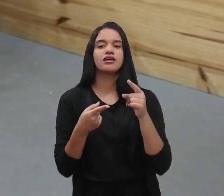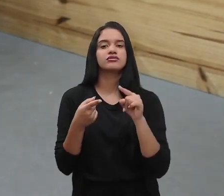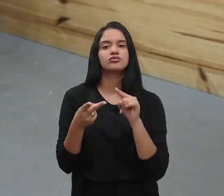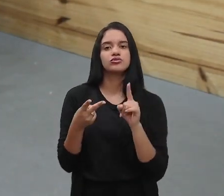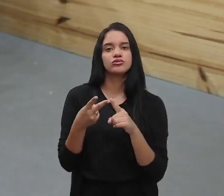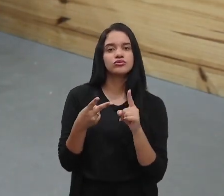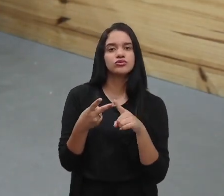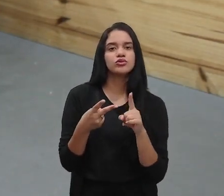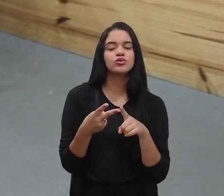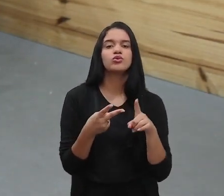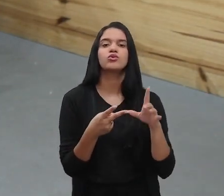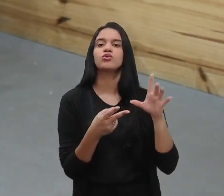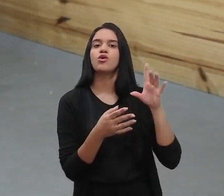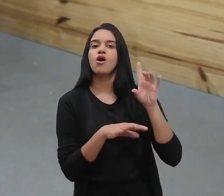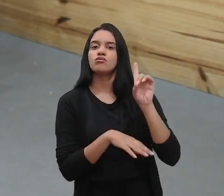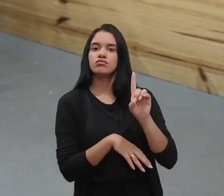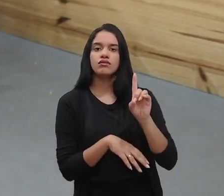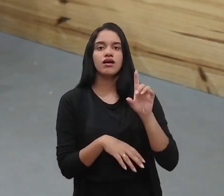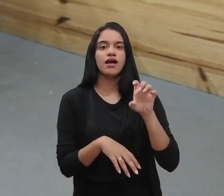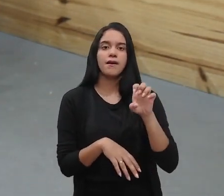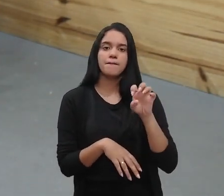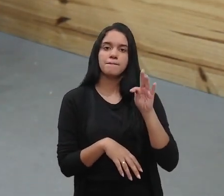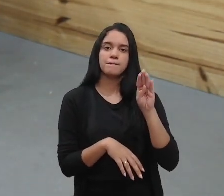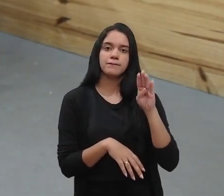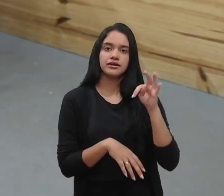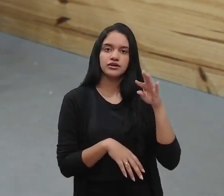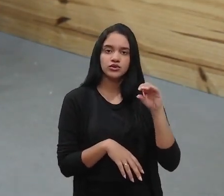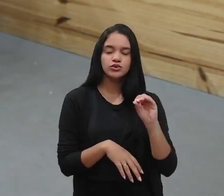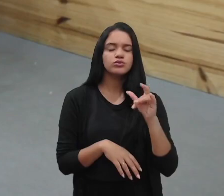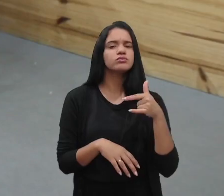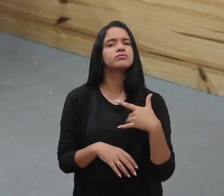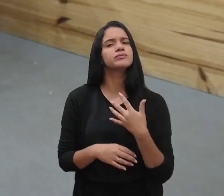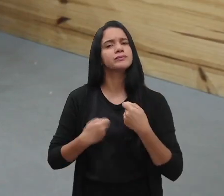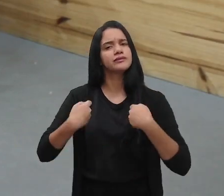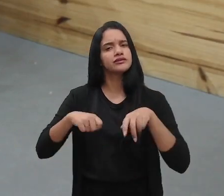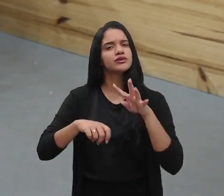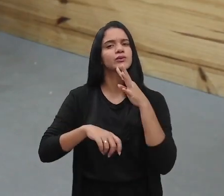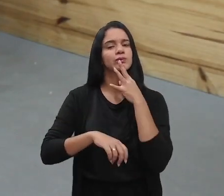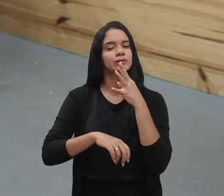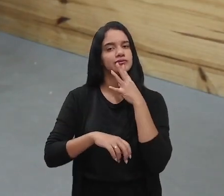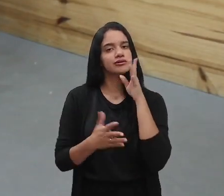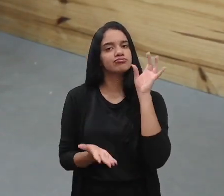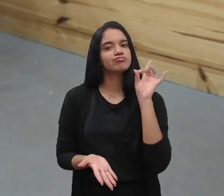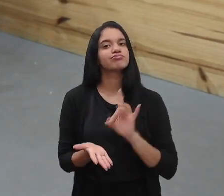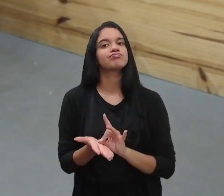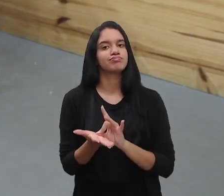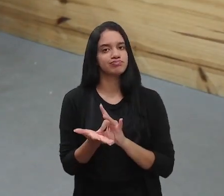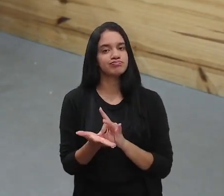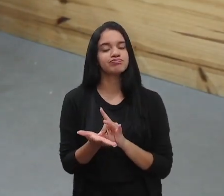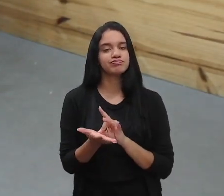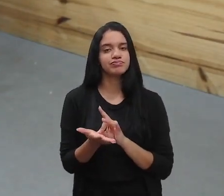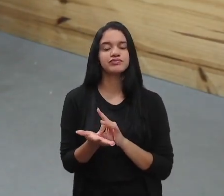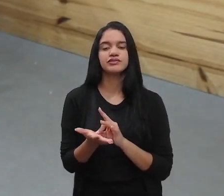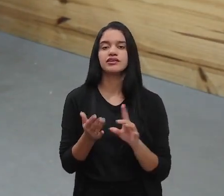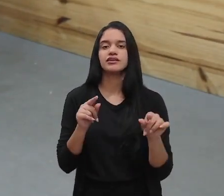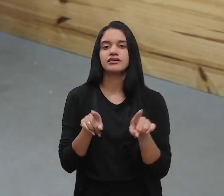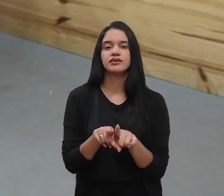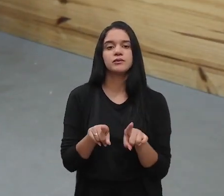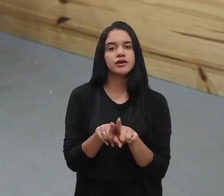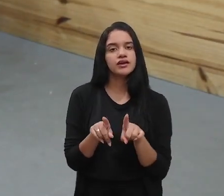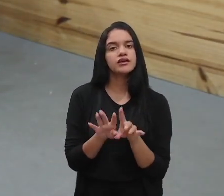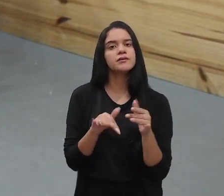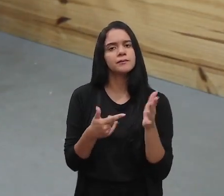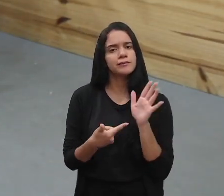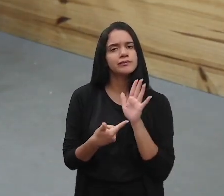Um bom exemplo. Então, muitas das vezes a gente precisa conhecer de fato o que é que aquele candidato vai realizar para traçar de